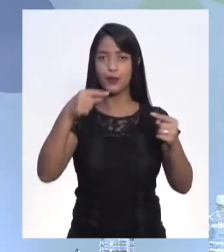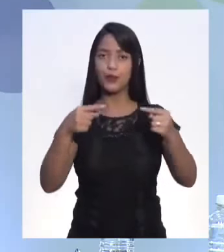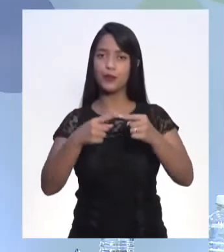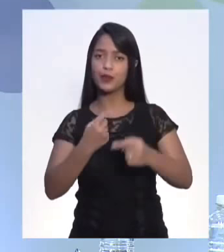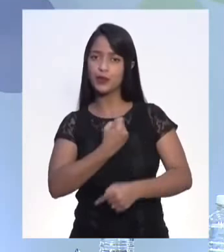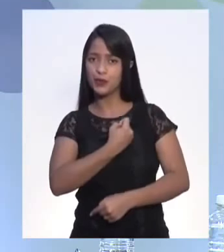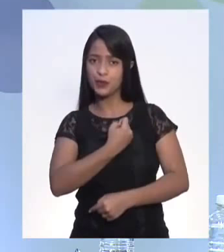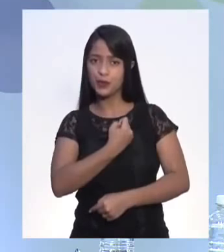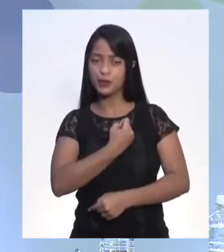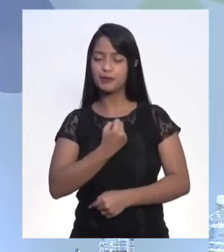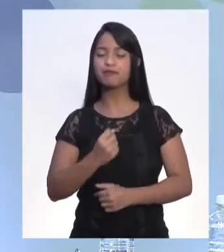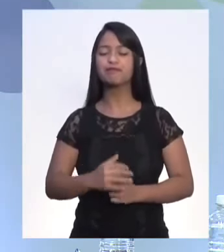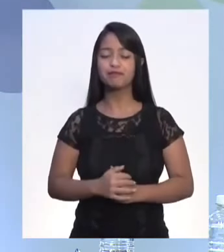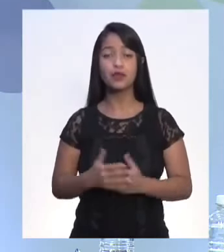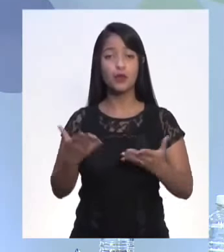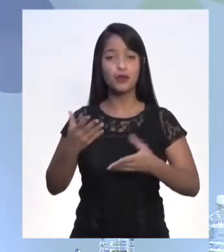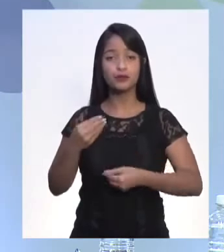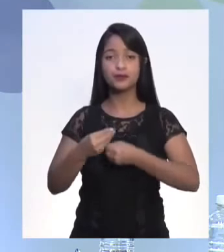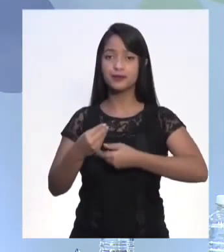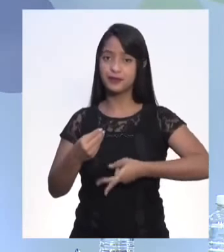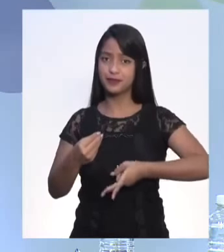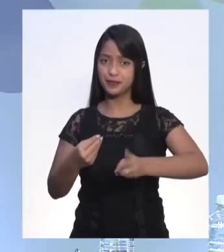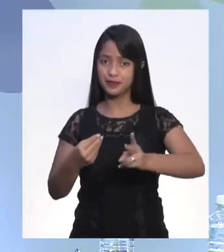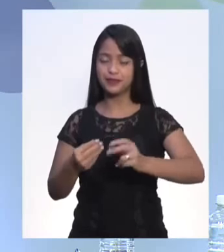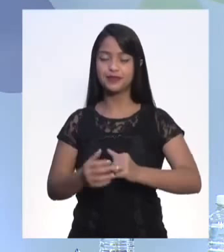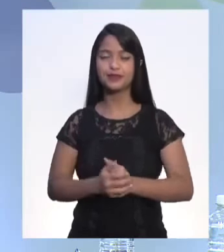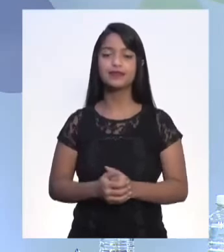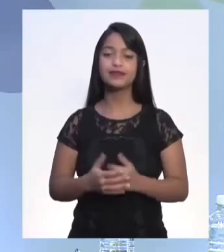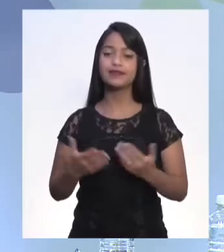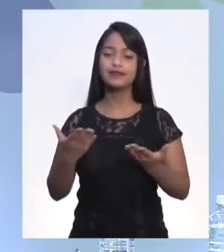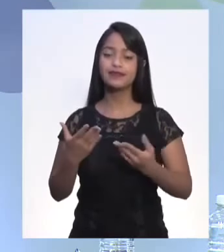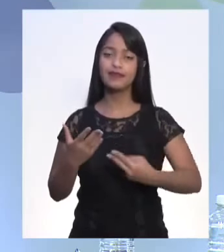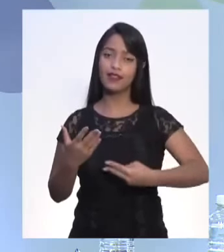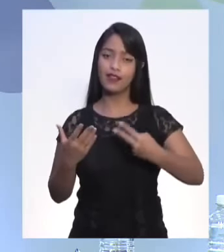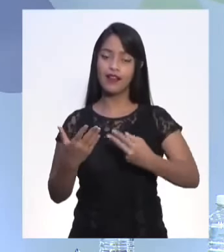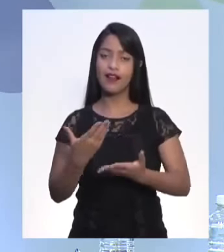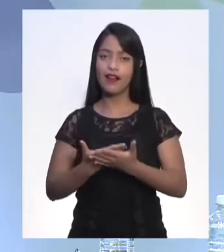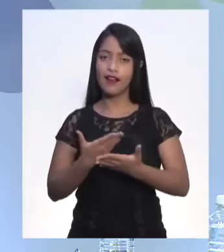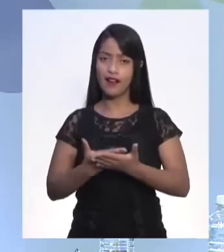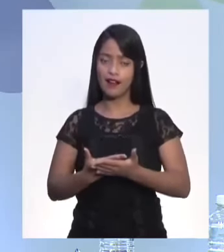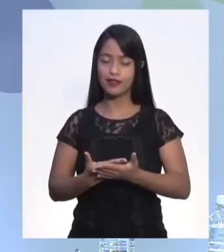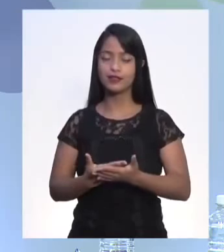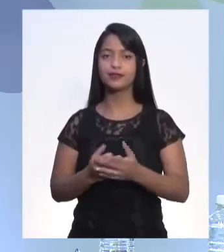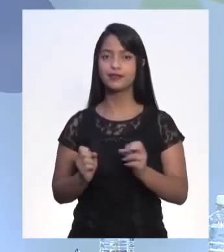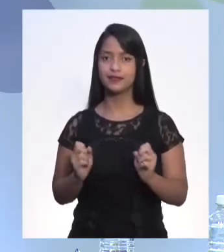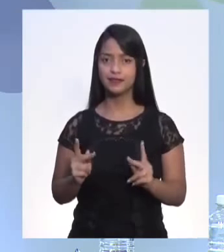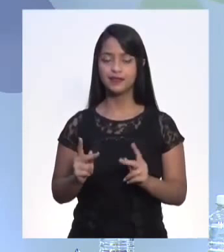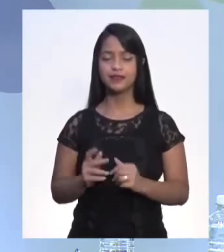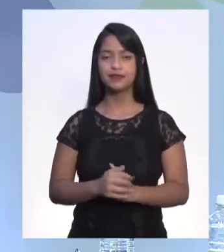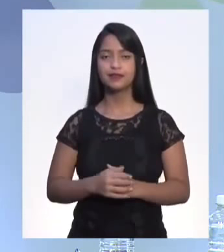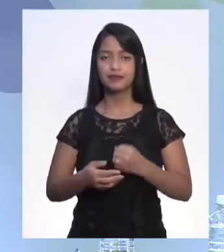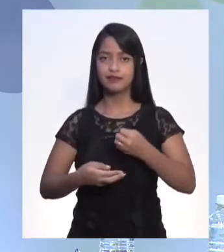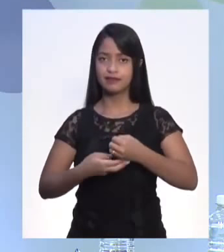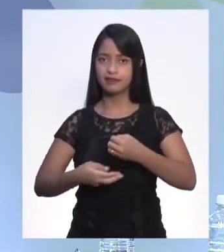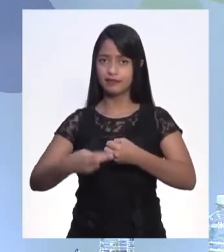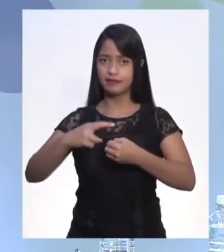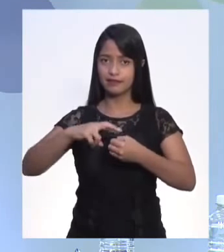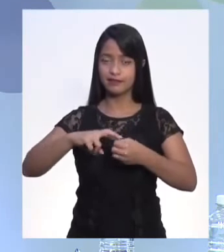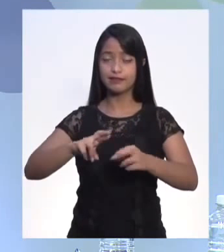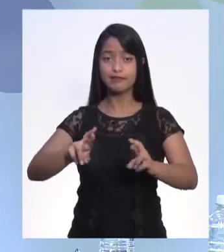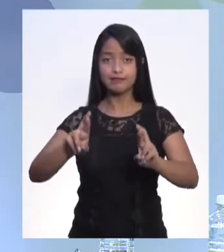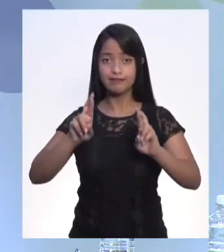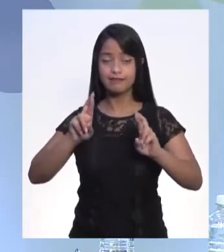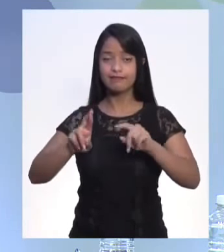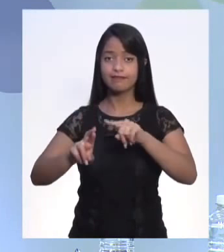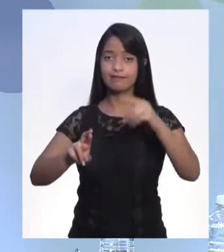continuar falando sobre isso hoje vamos trabalhar a segunda aula da sequência um da recuperação espero que